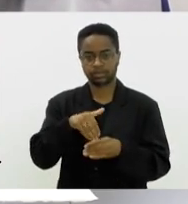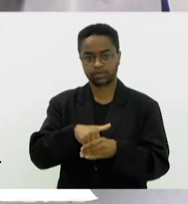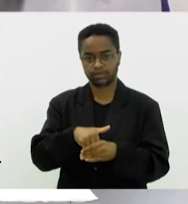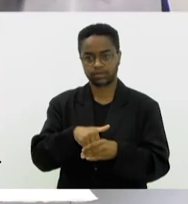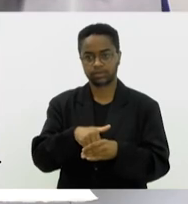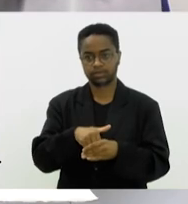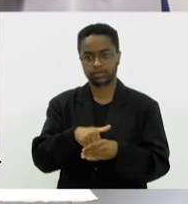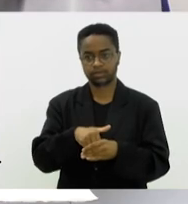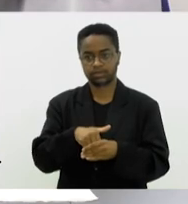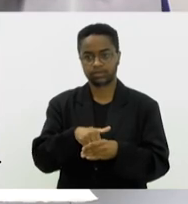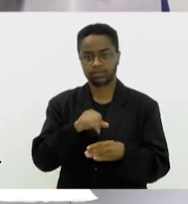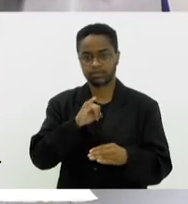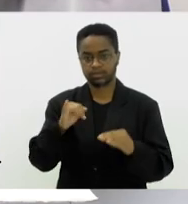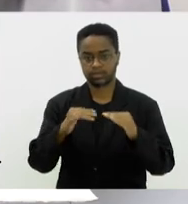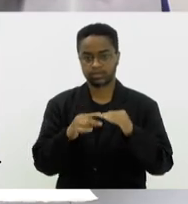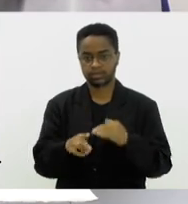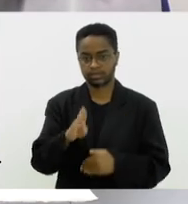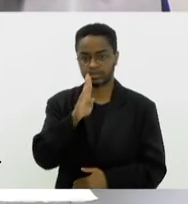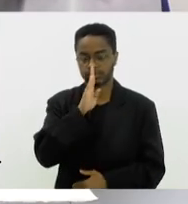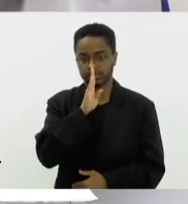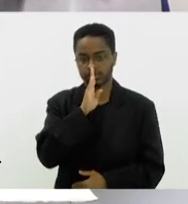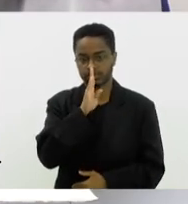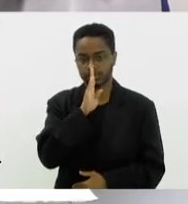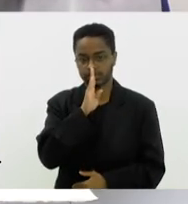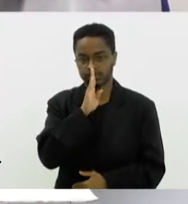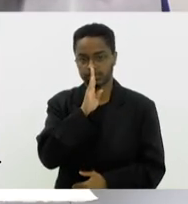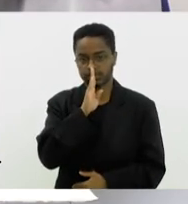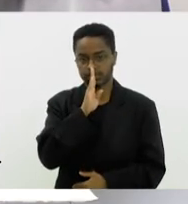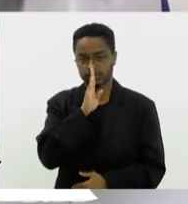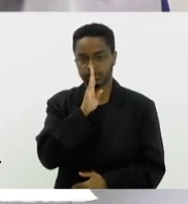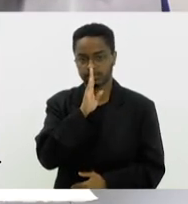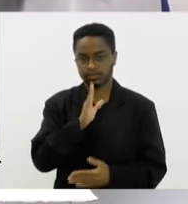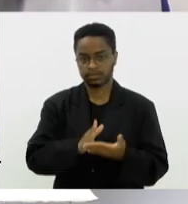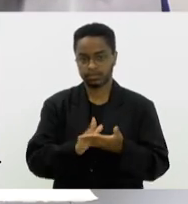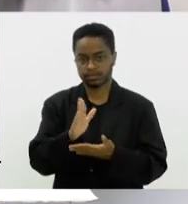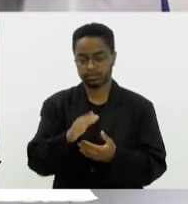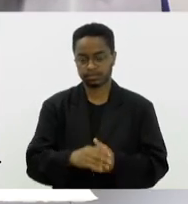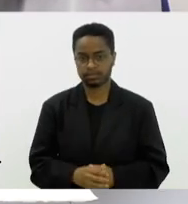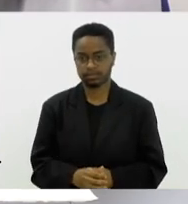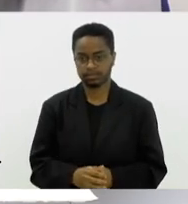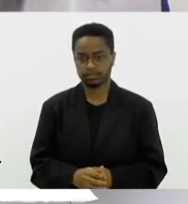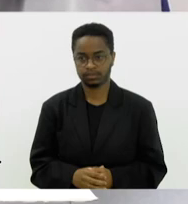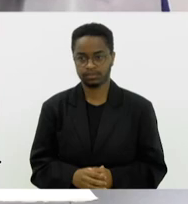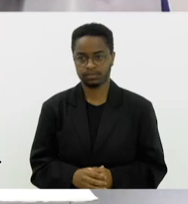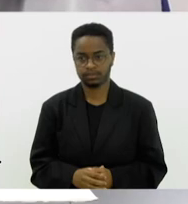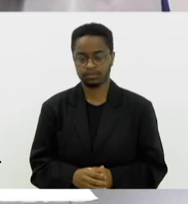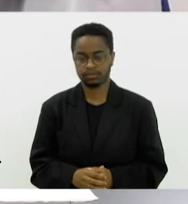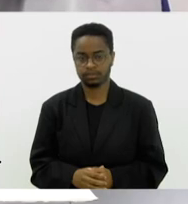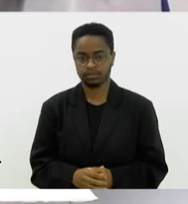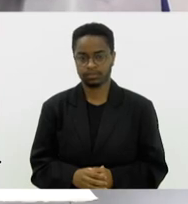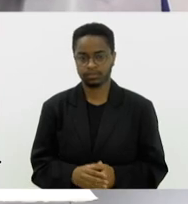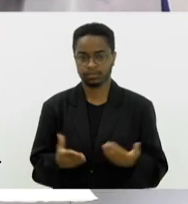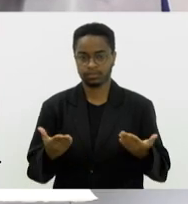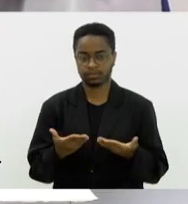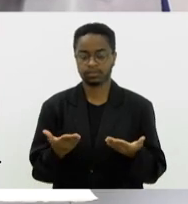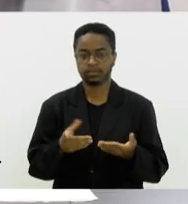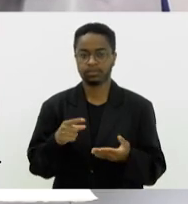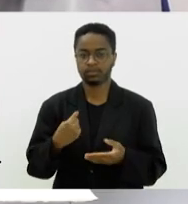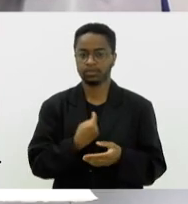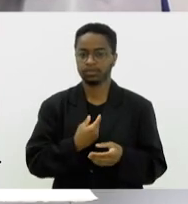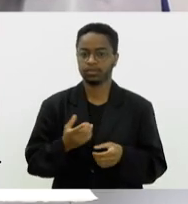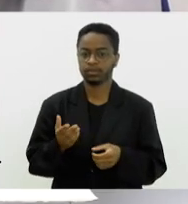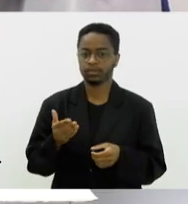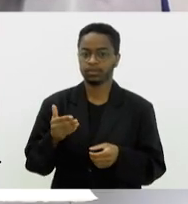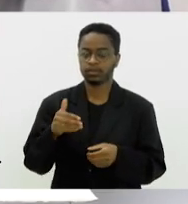votação, senhores que aprovam, permaneçam como estão, aprovado. Agora votaremos aqui